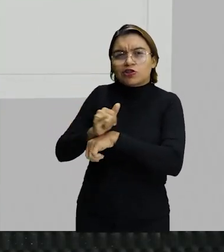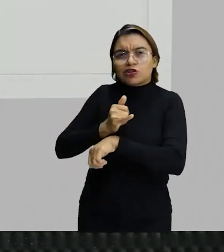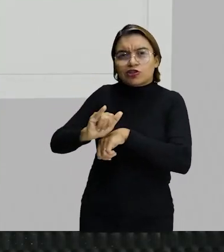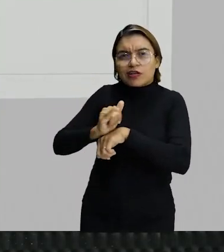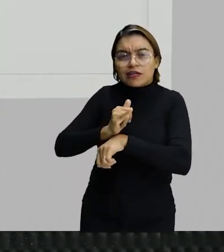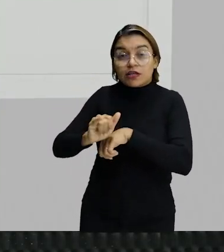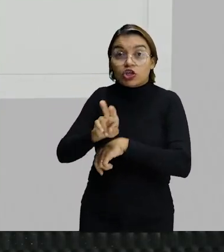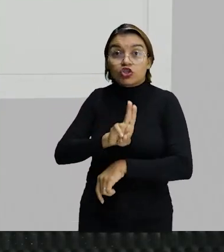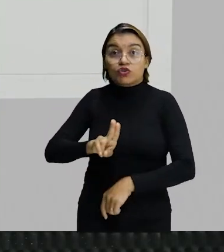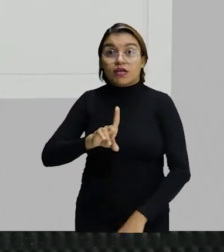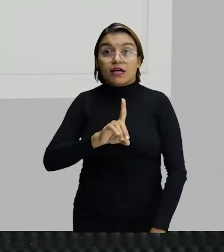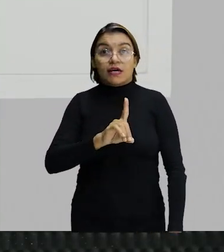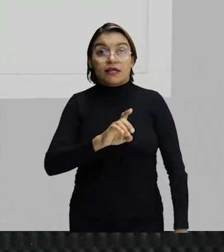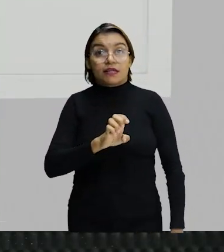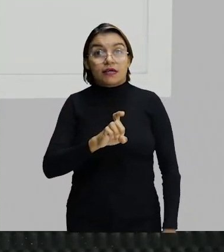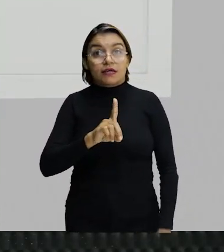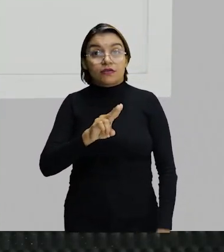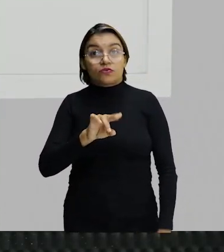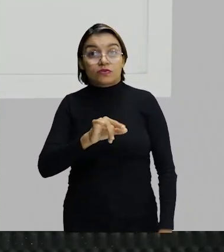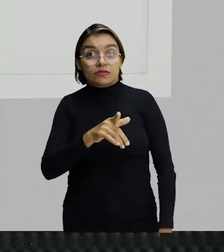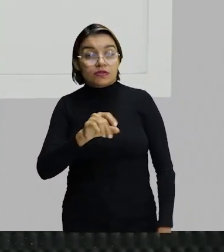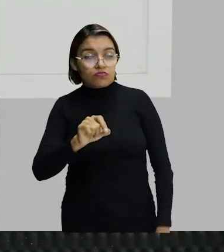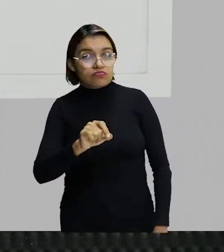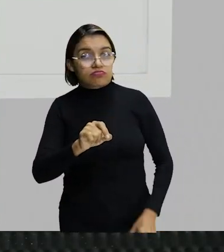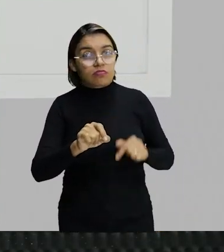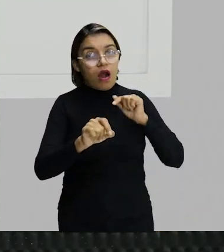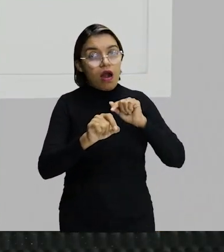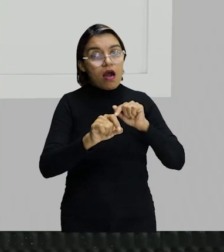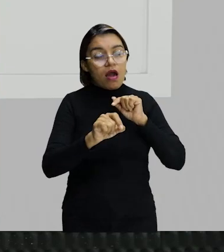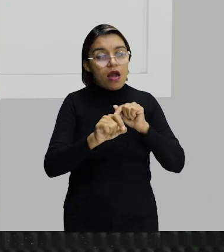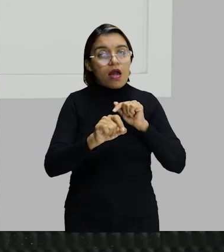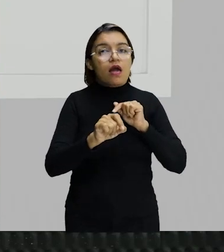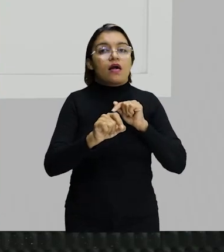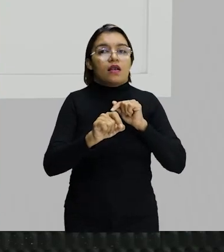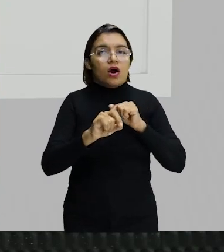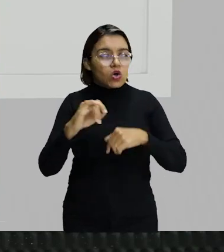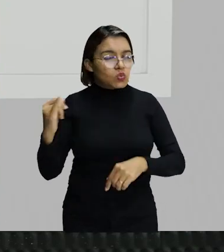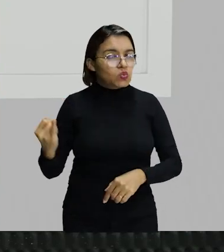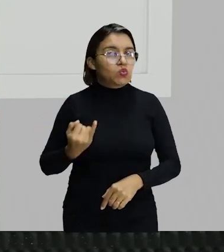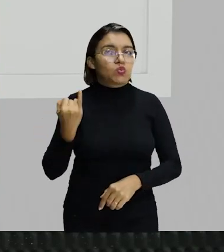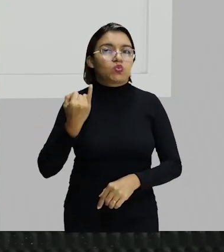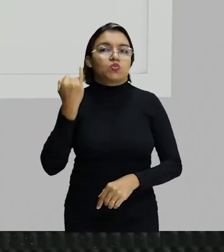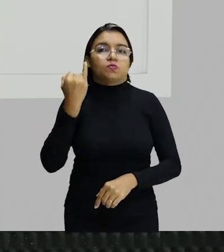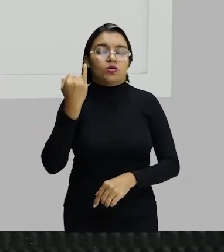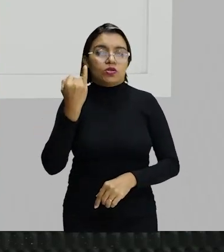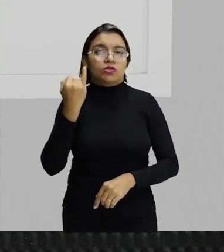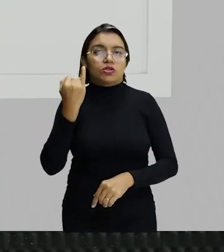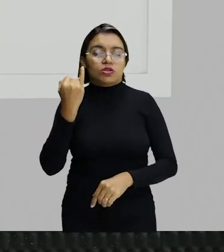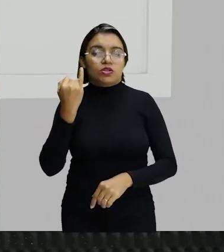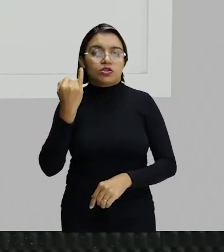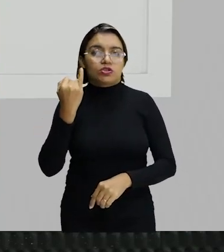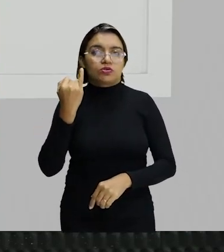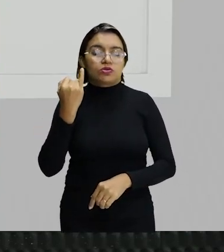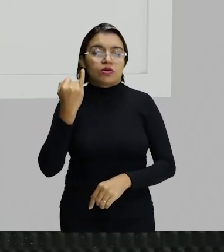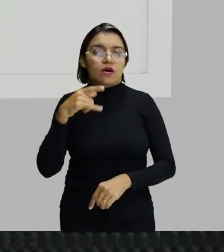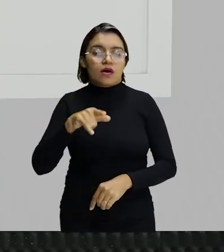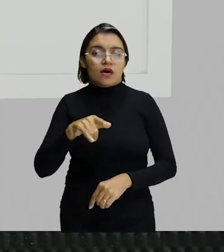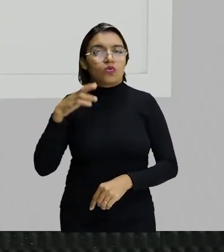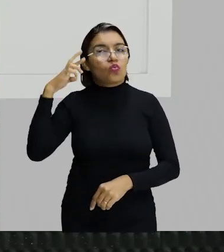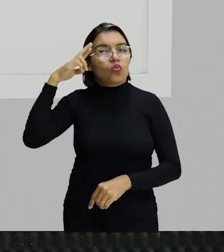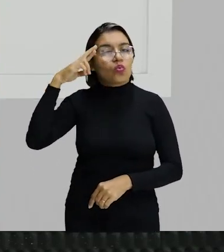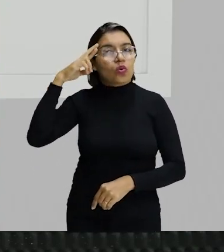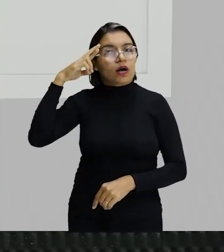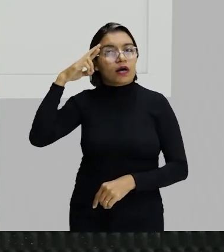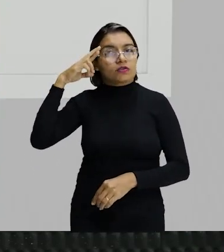dedução. A dedução, ela é extremamente aplicável a este caminho de raciocínio,